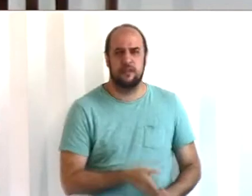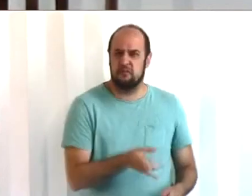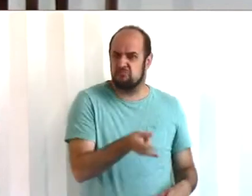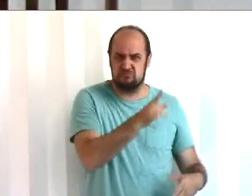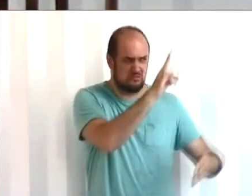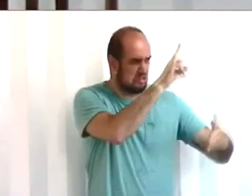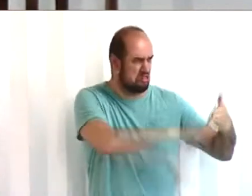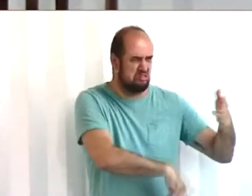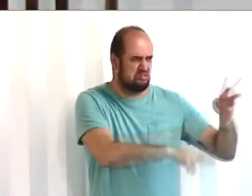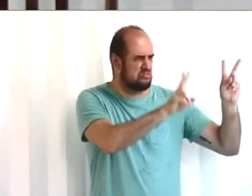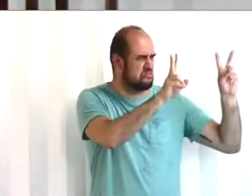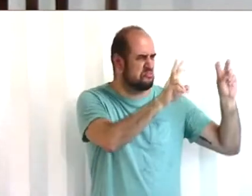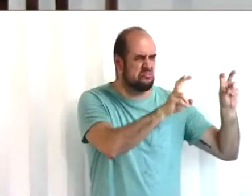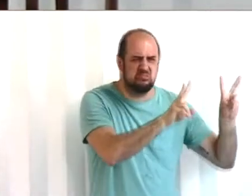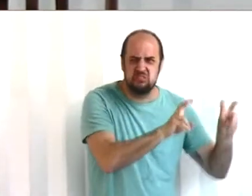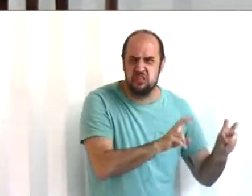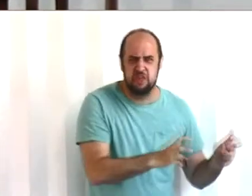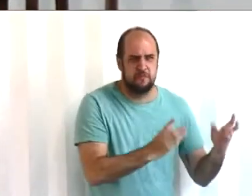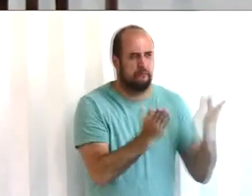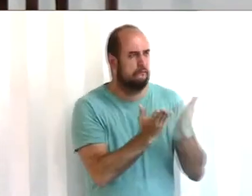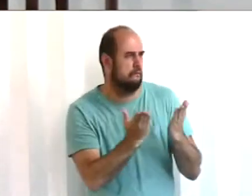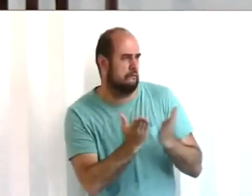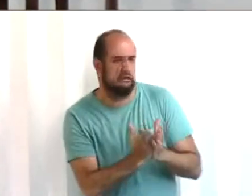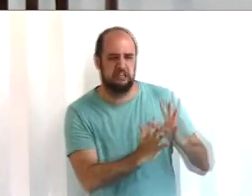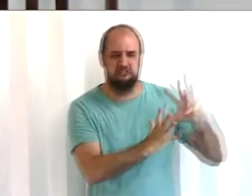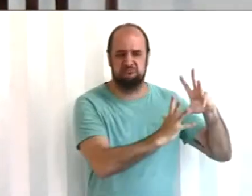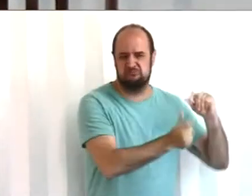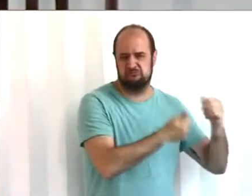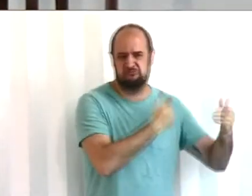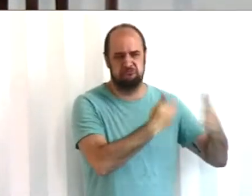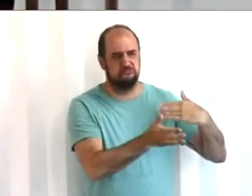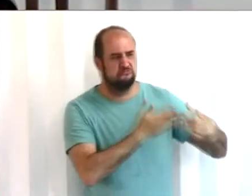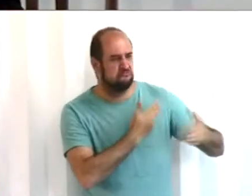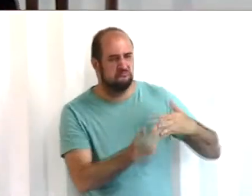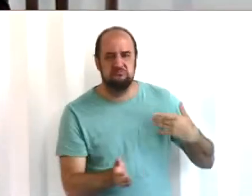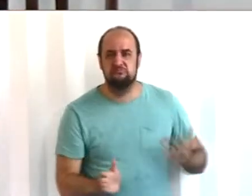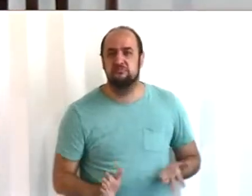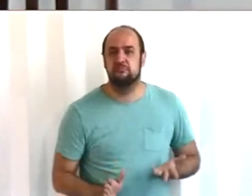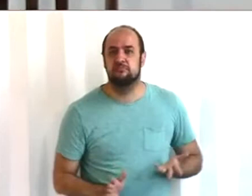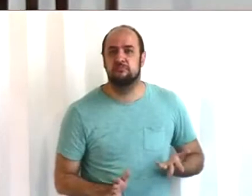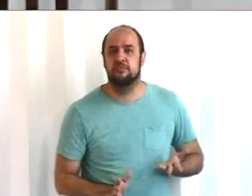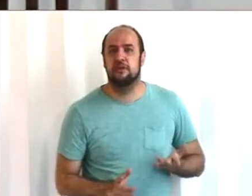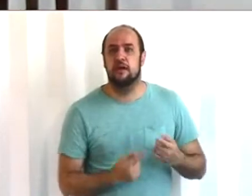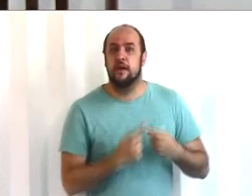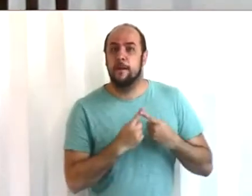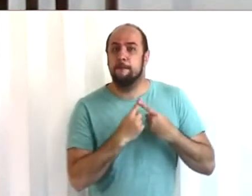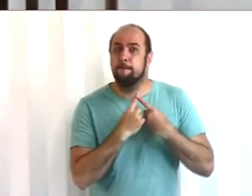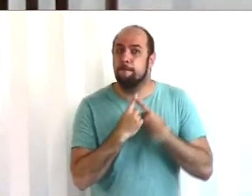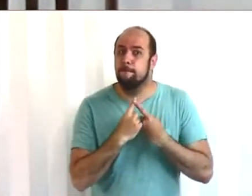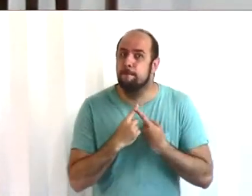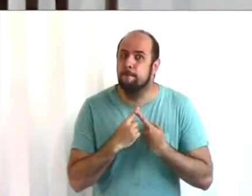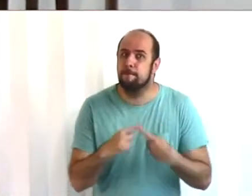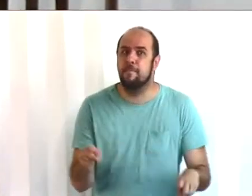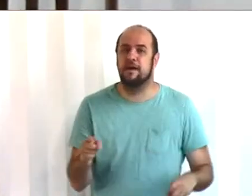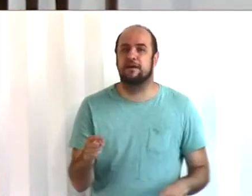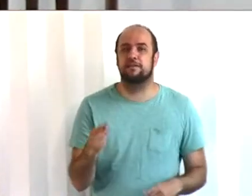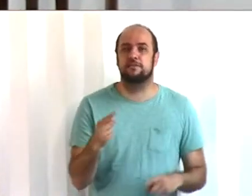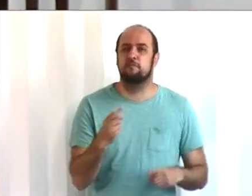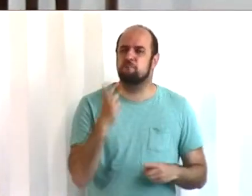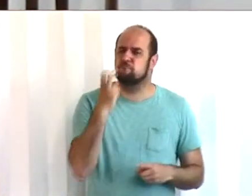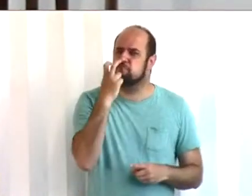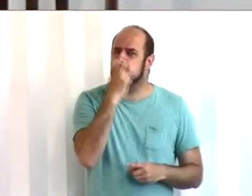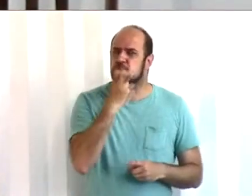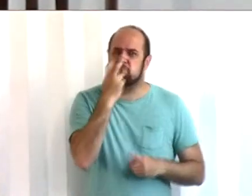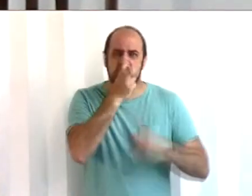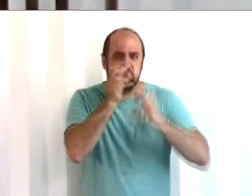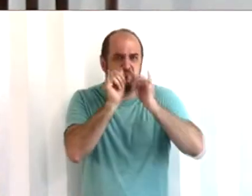maiores buscas, nem dos cristãos e obviamente não dos cristãos, mas está na boca daqueles